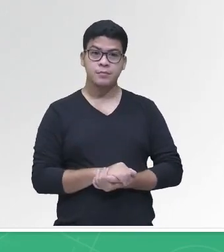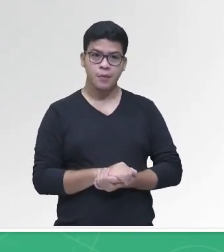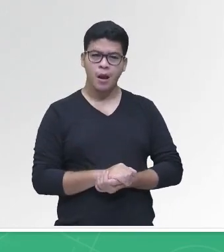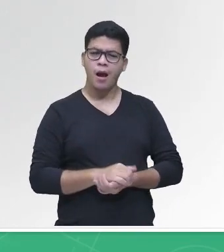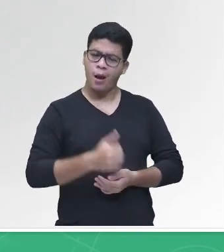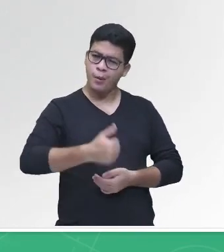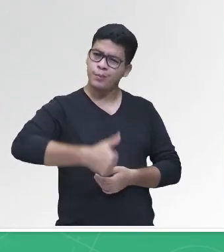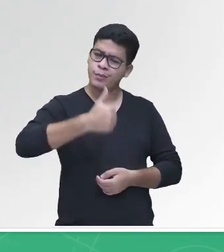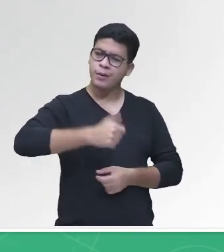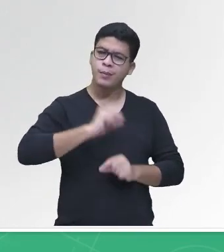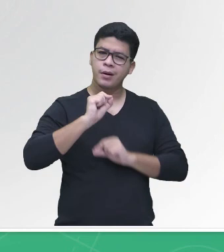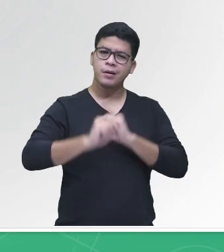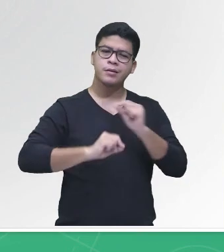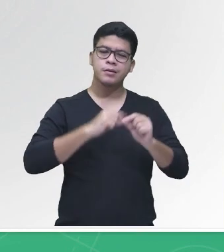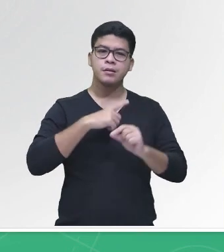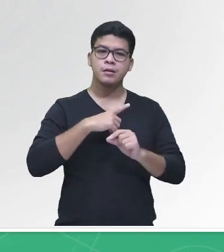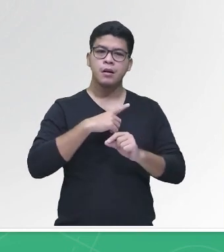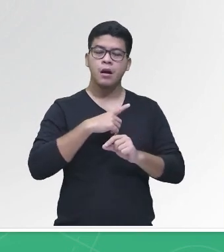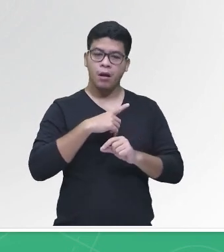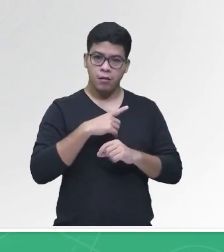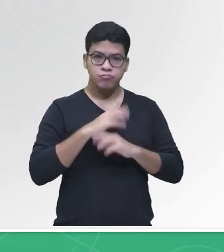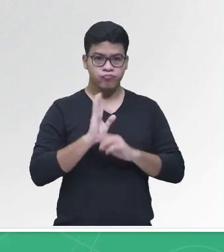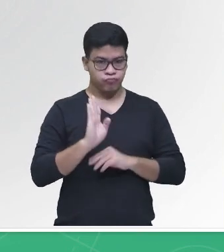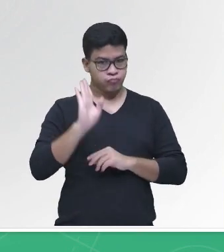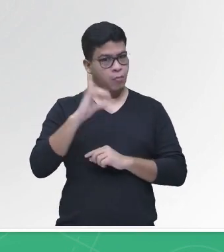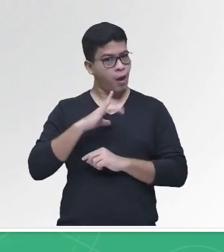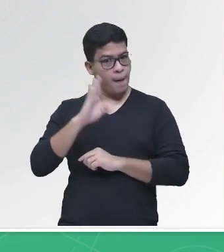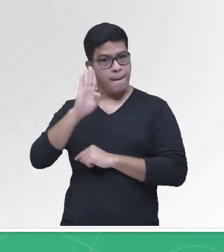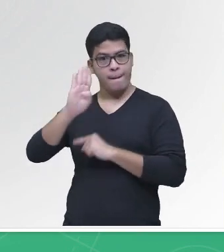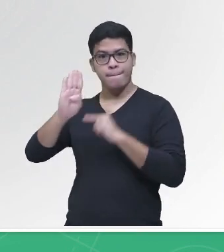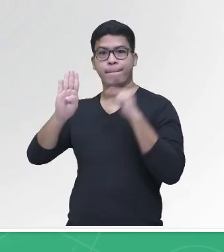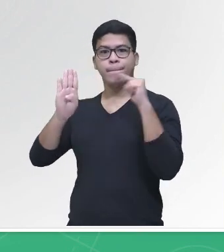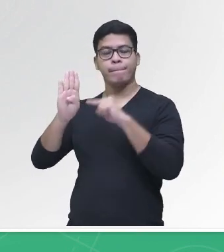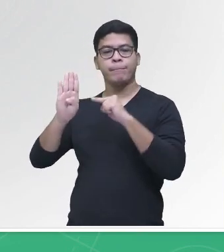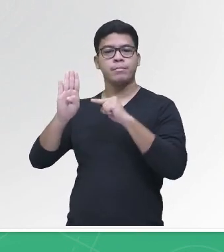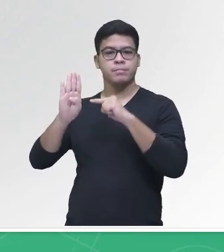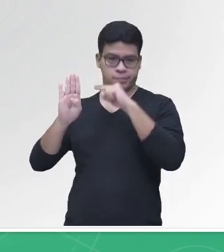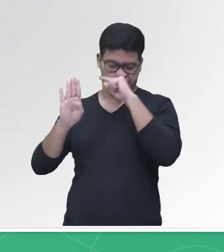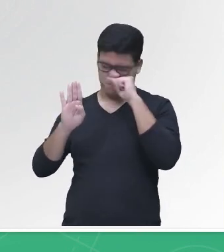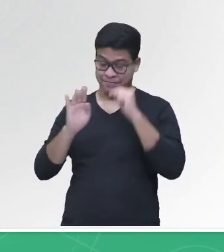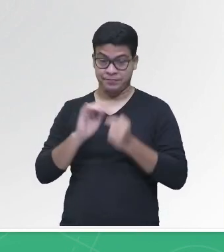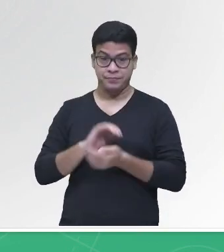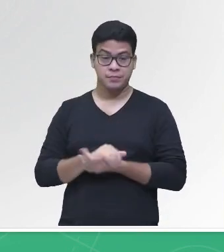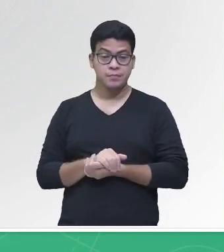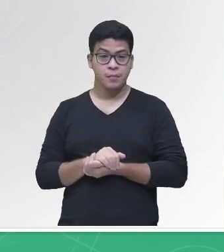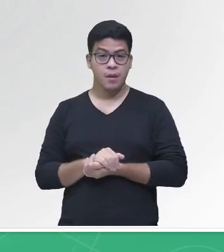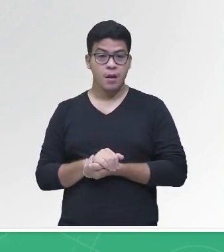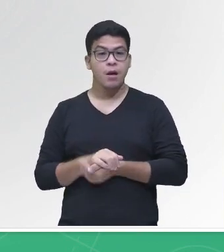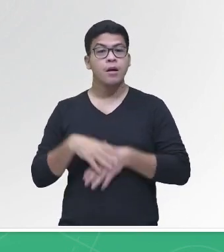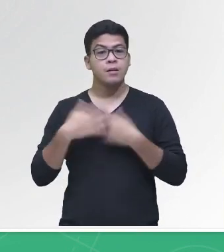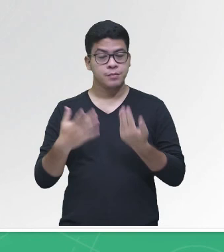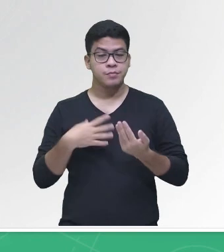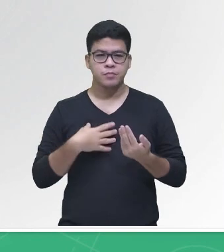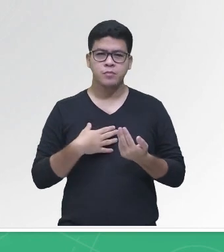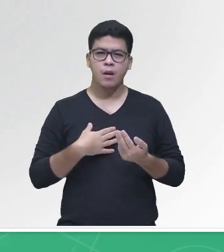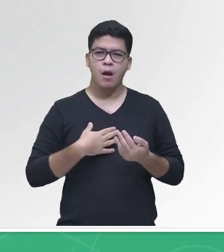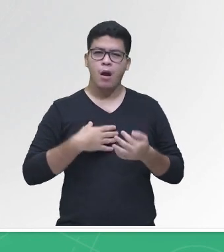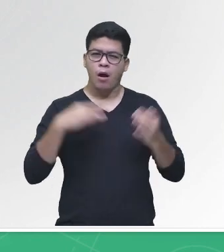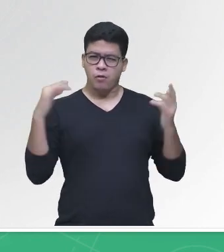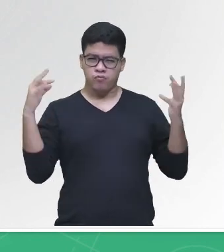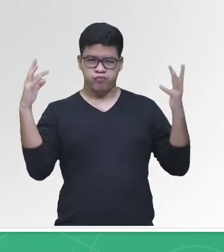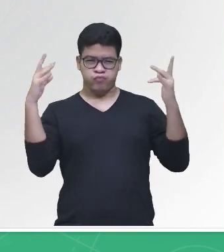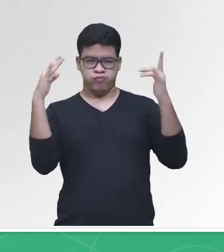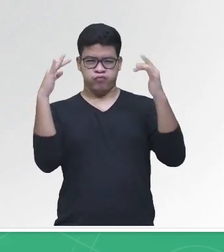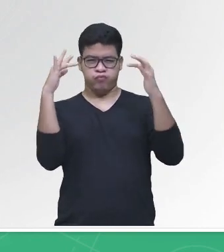primeira questão, quem acertou? Letra B. Temos aí que a umidade do ar é um